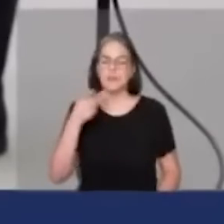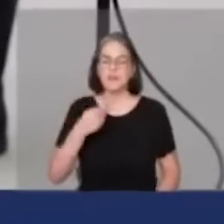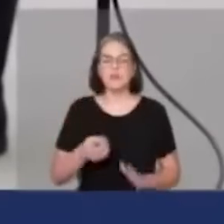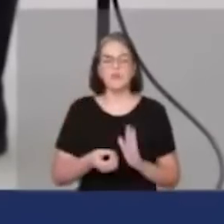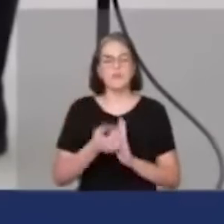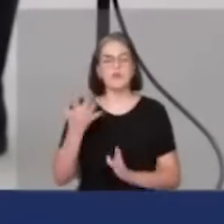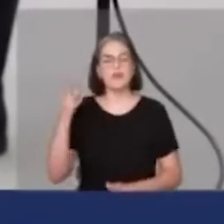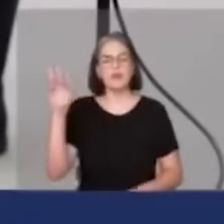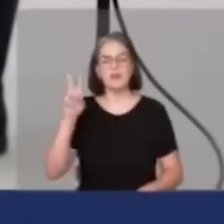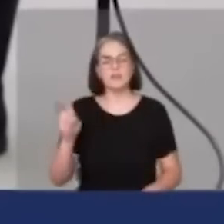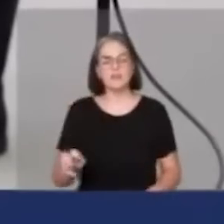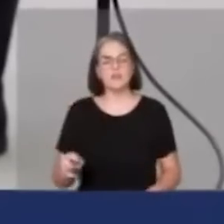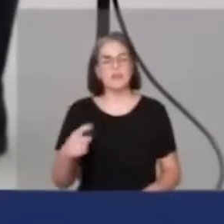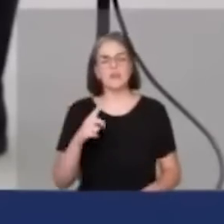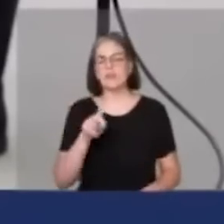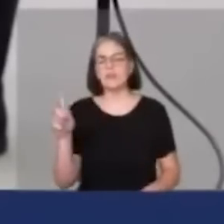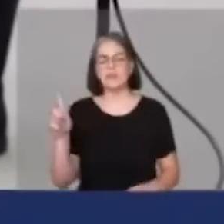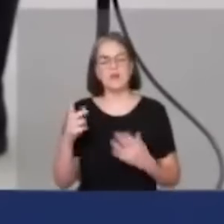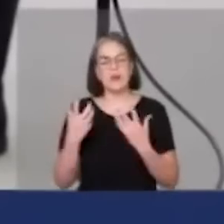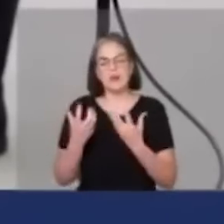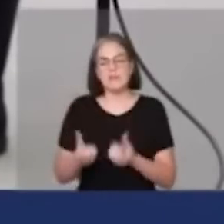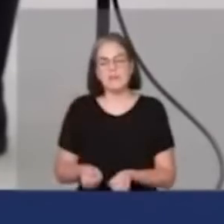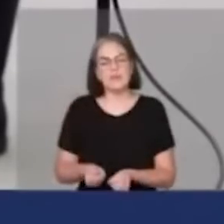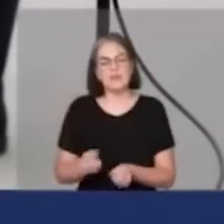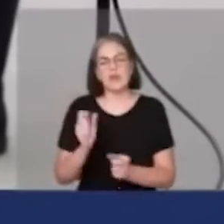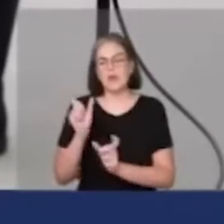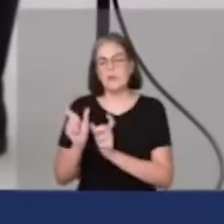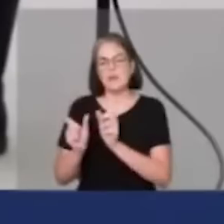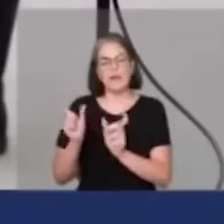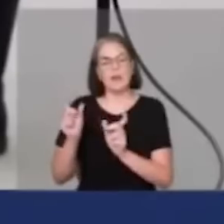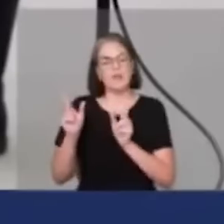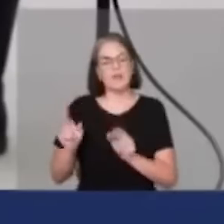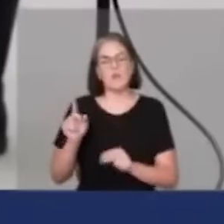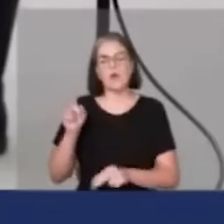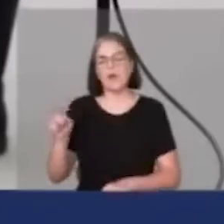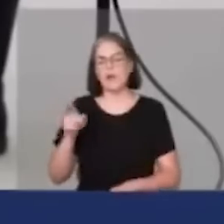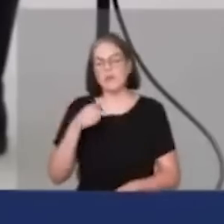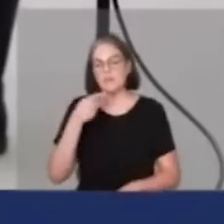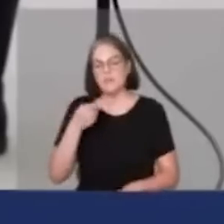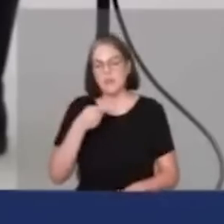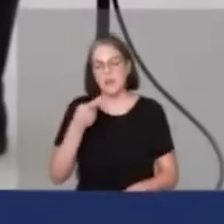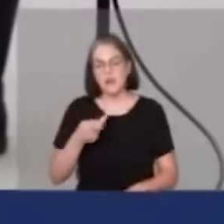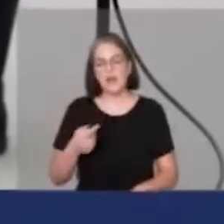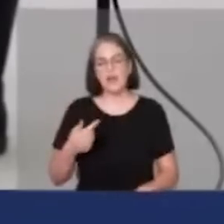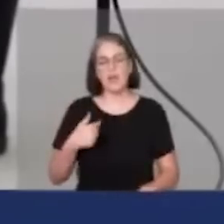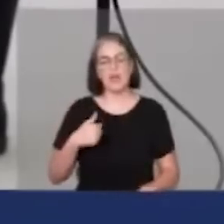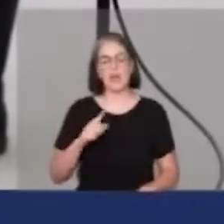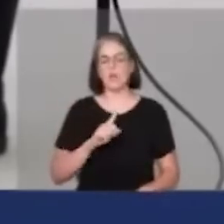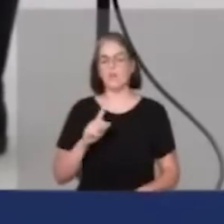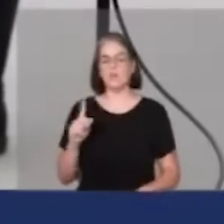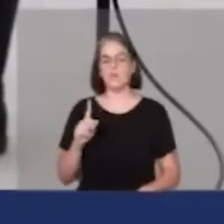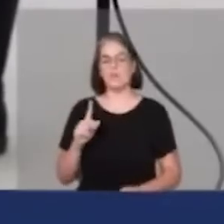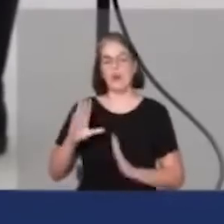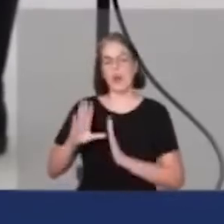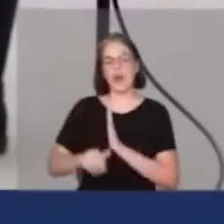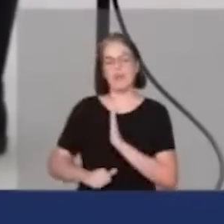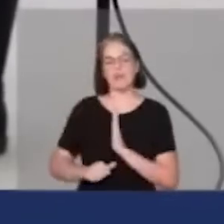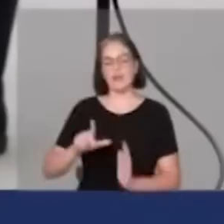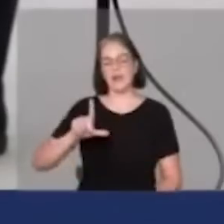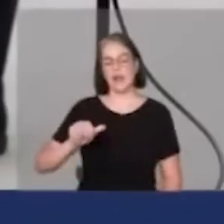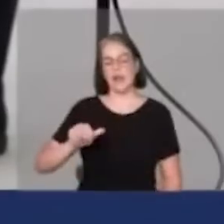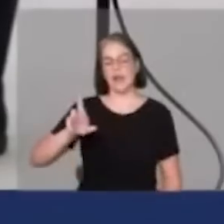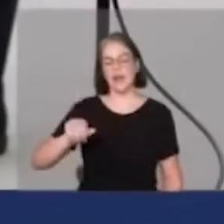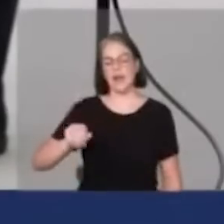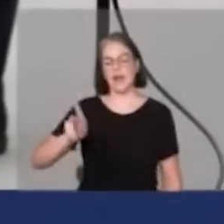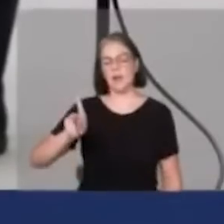expressões como a dos deputados. Qual a expressão? Genocida, senhor? Eu não sou larato, deputado. Eu não sou larato, Senhora,